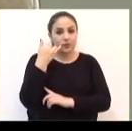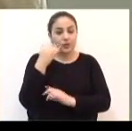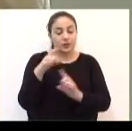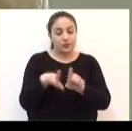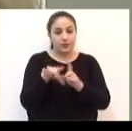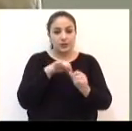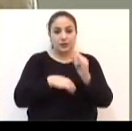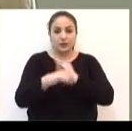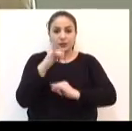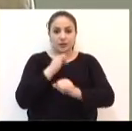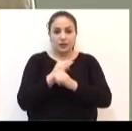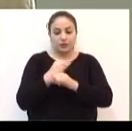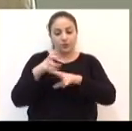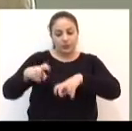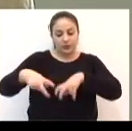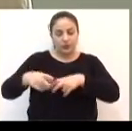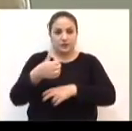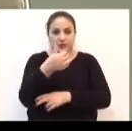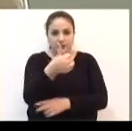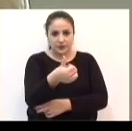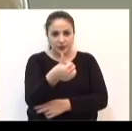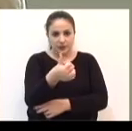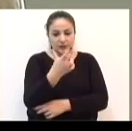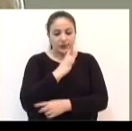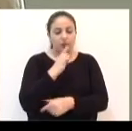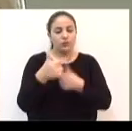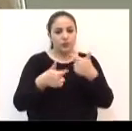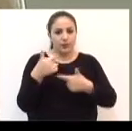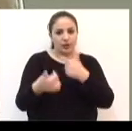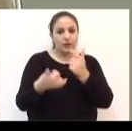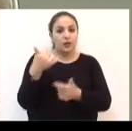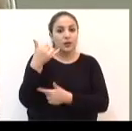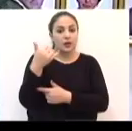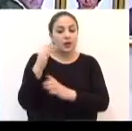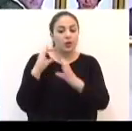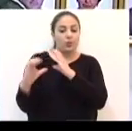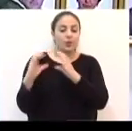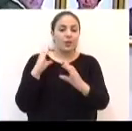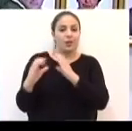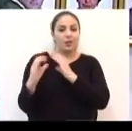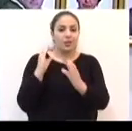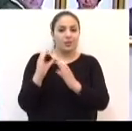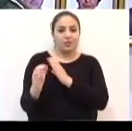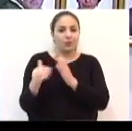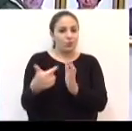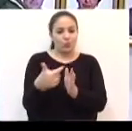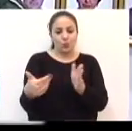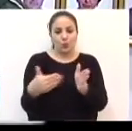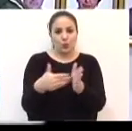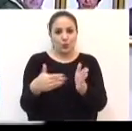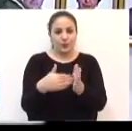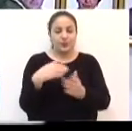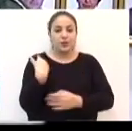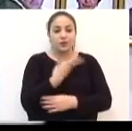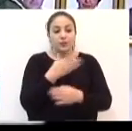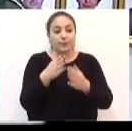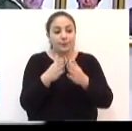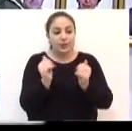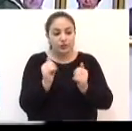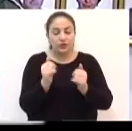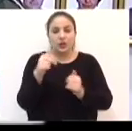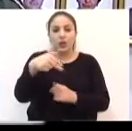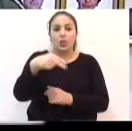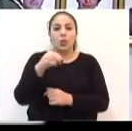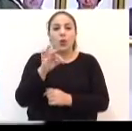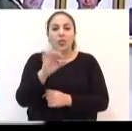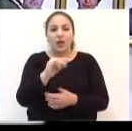Hoje, 6 distritos têm o serviço de comunicação limitado. Está sendo exigida a nota fiscal eletrônica e nós,